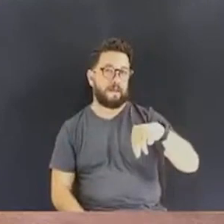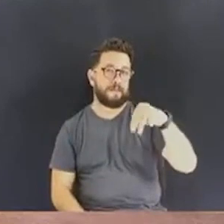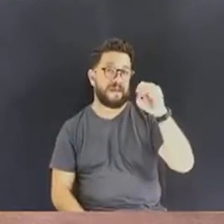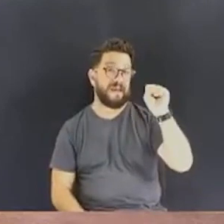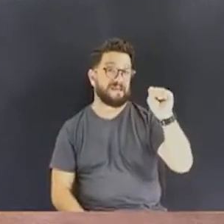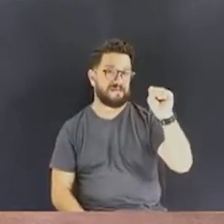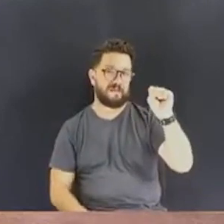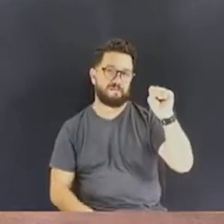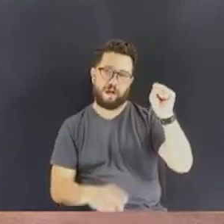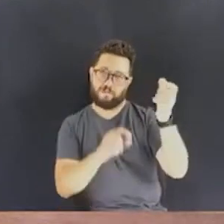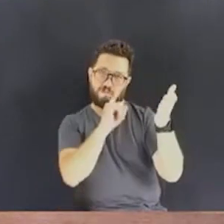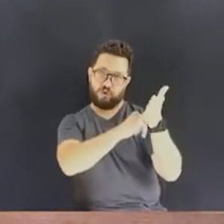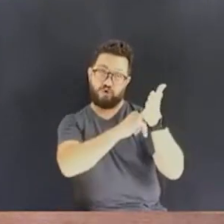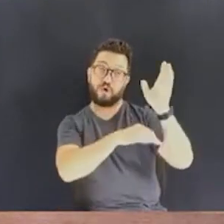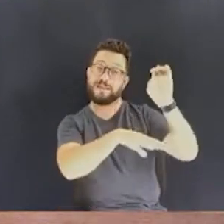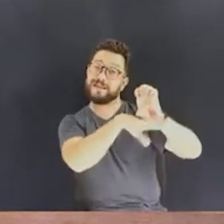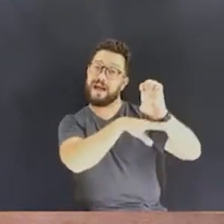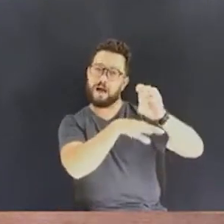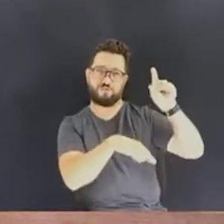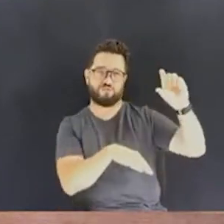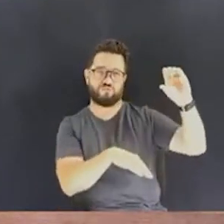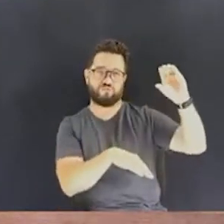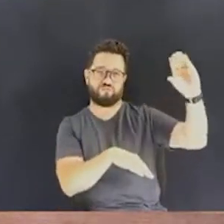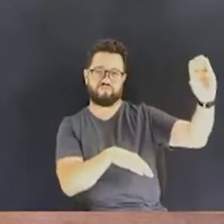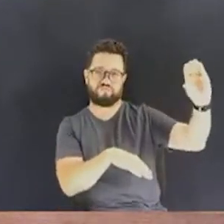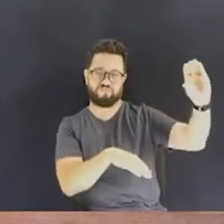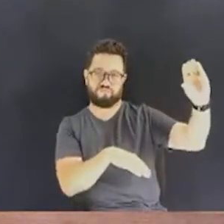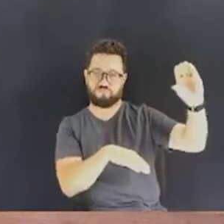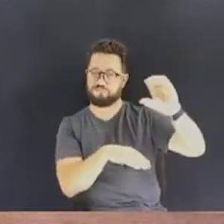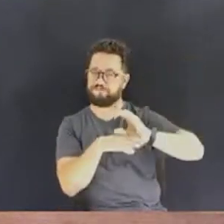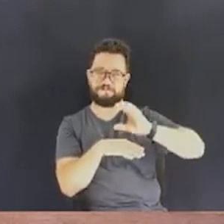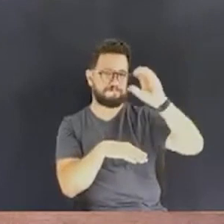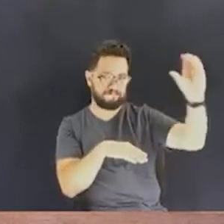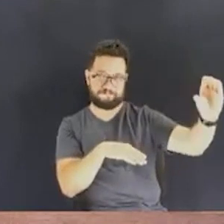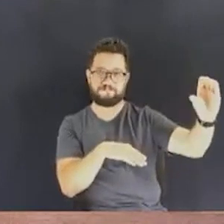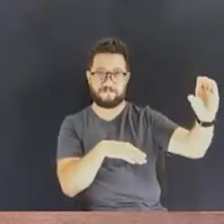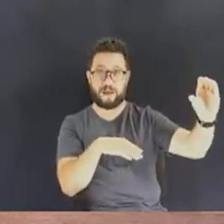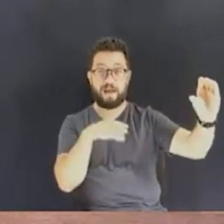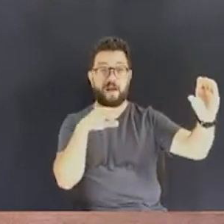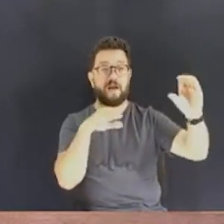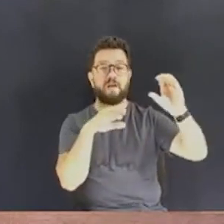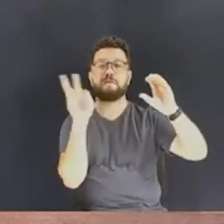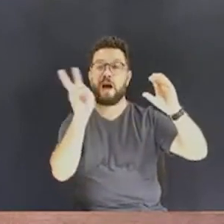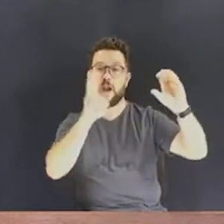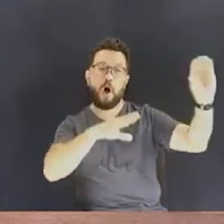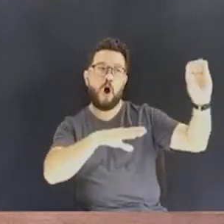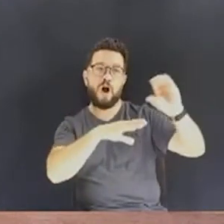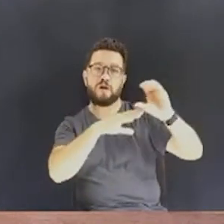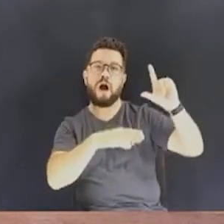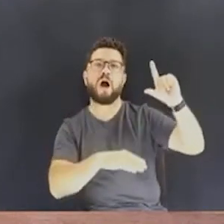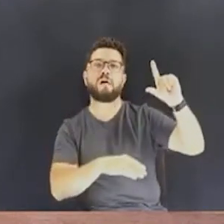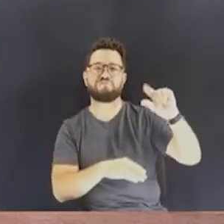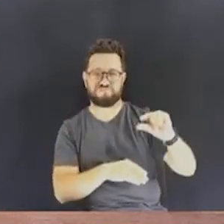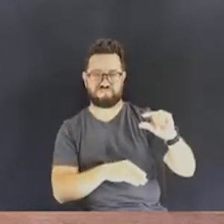Estado. Se, infelizmente, nós tivemos um decréscimo no repasse, foi porque a economia, não só do Estado do